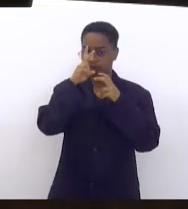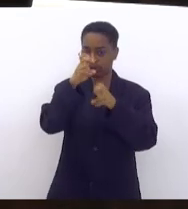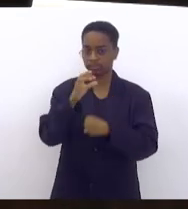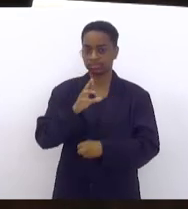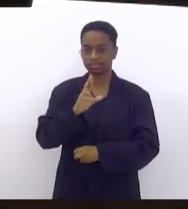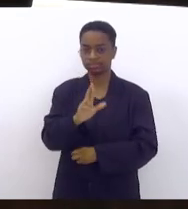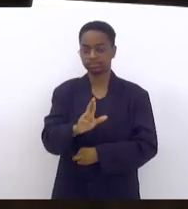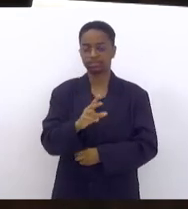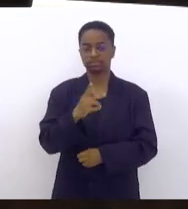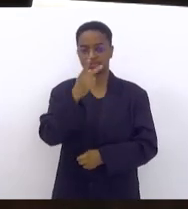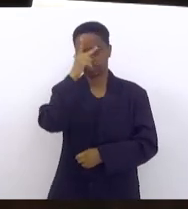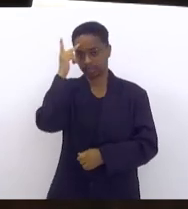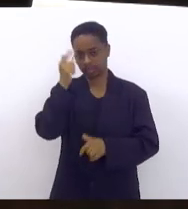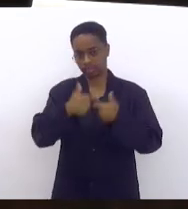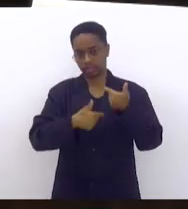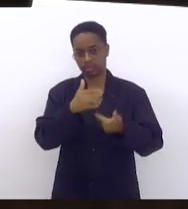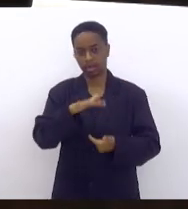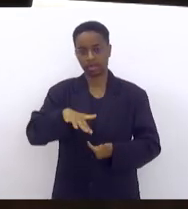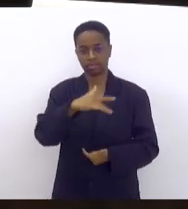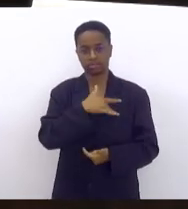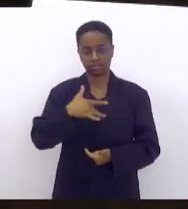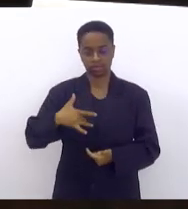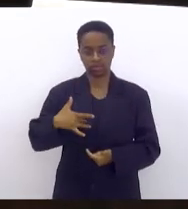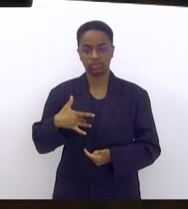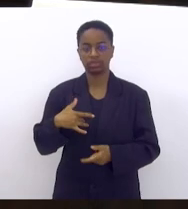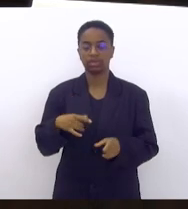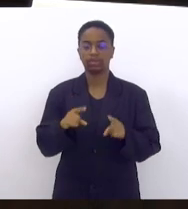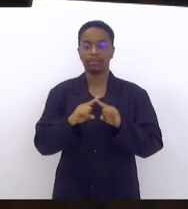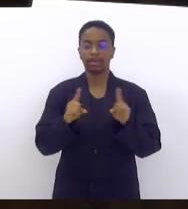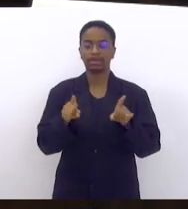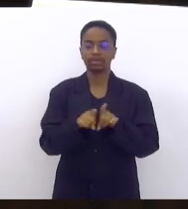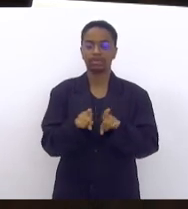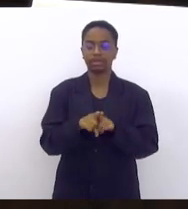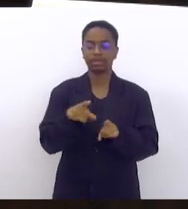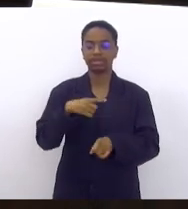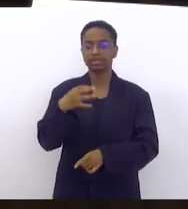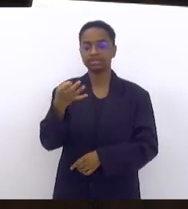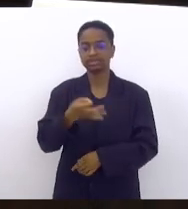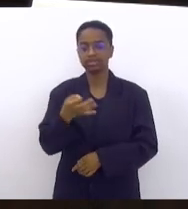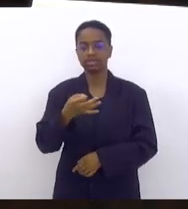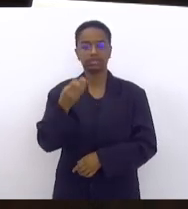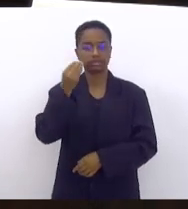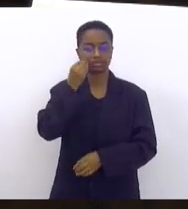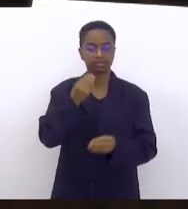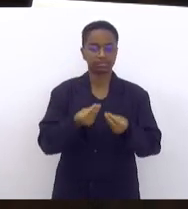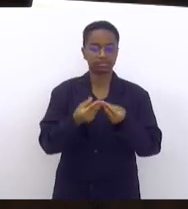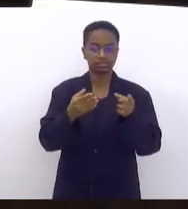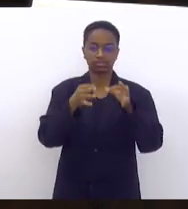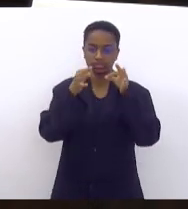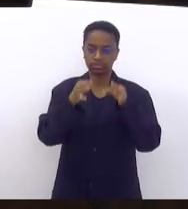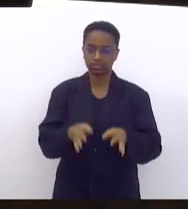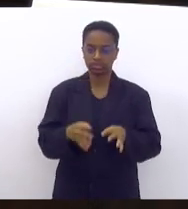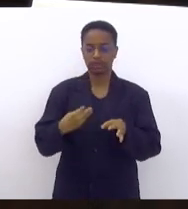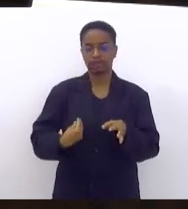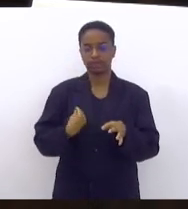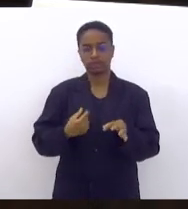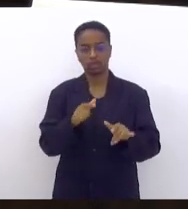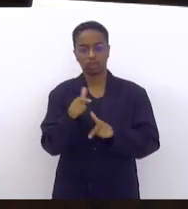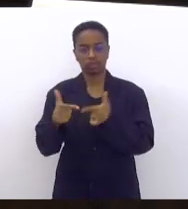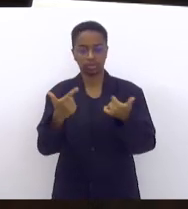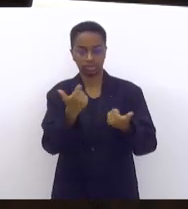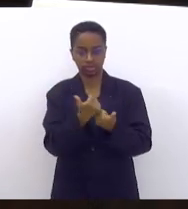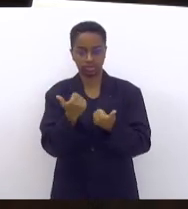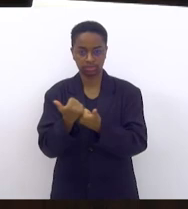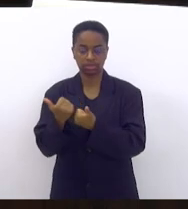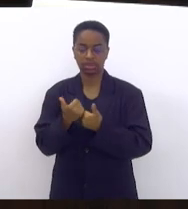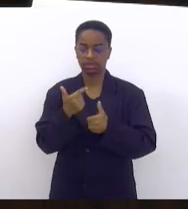não só os trabalhadores da CS e ACE, mas eu tenho certeza que eles também buscam dar dignidade a outros trabalhadores e apoiam outros sindicatos, que eu sei que